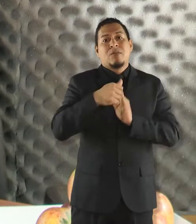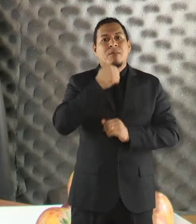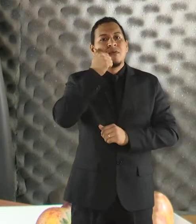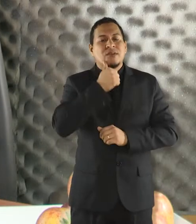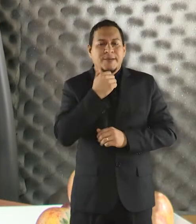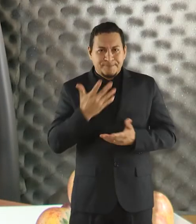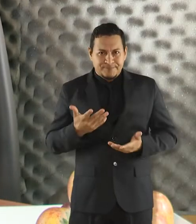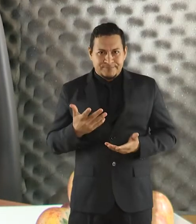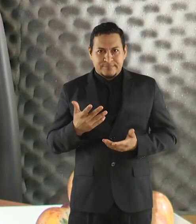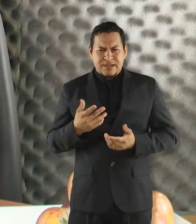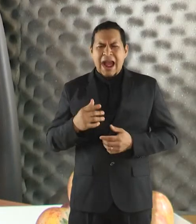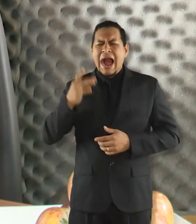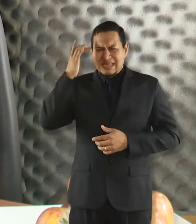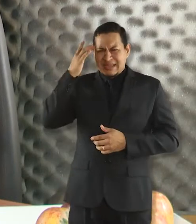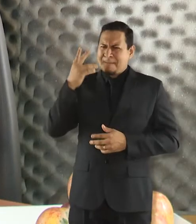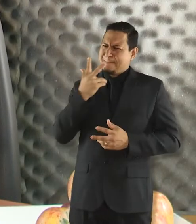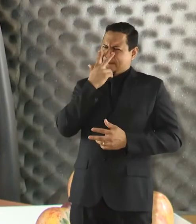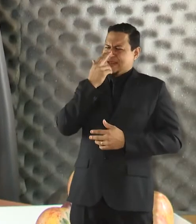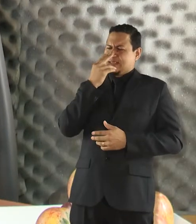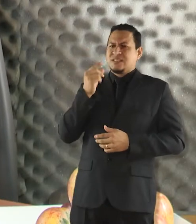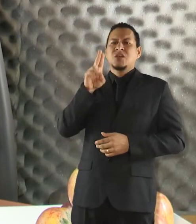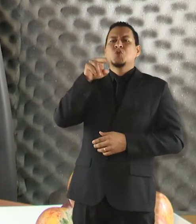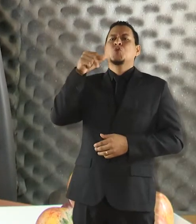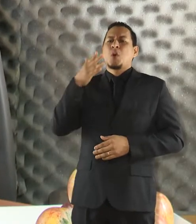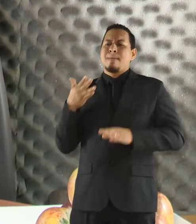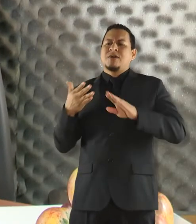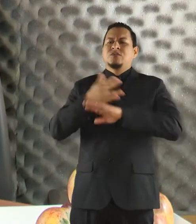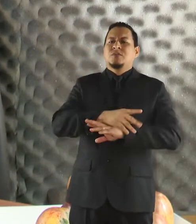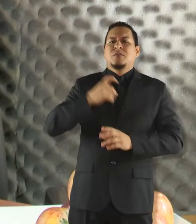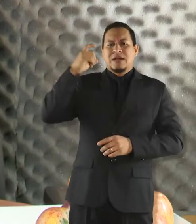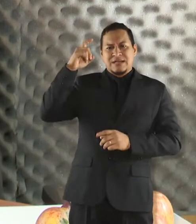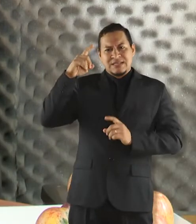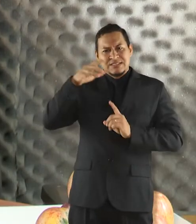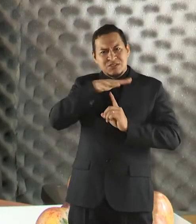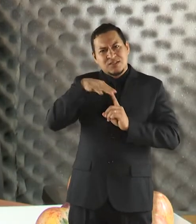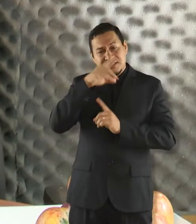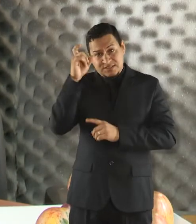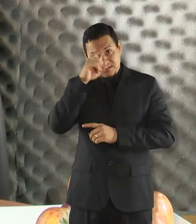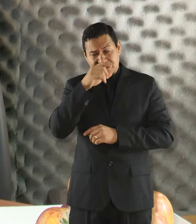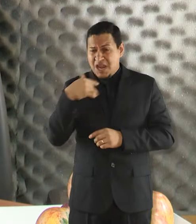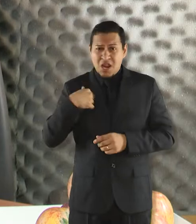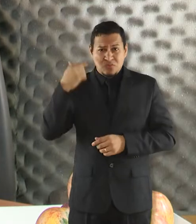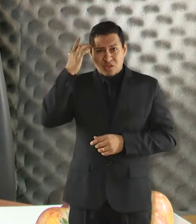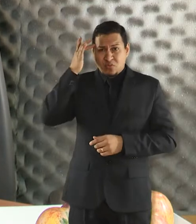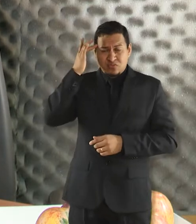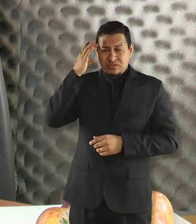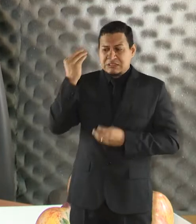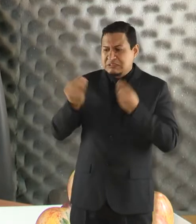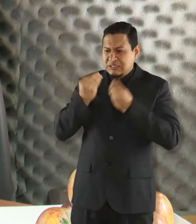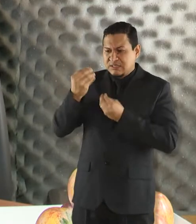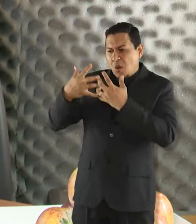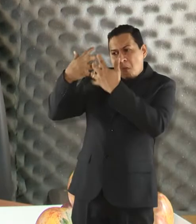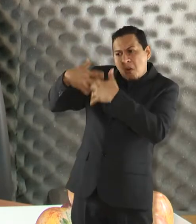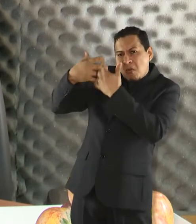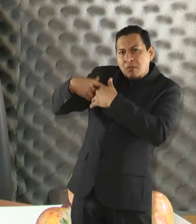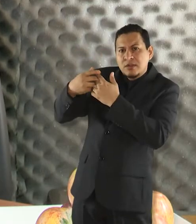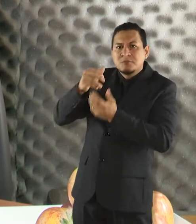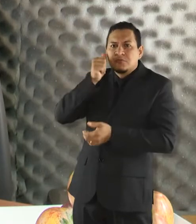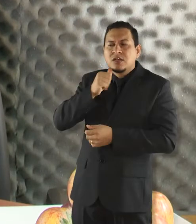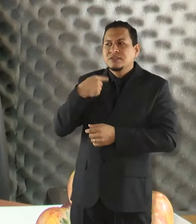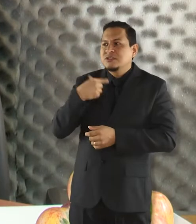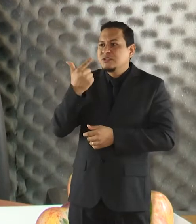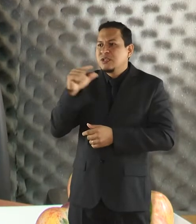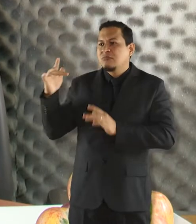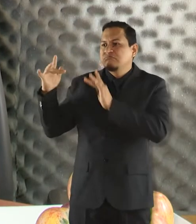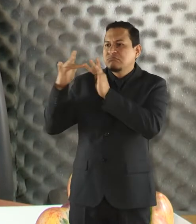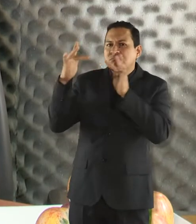nunca passaram por situação difícil. Não sei, não dá pra entender. Eu não consigo entender a cabeça de mulheres que não procuram